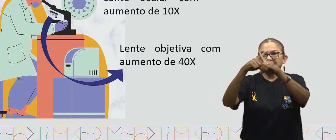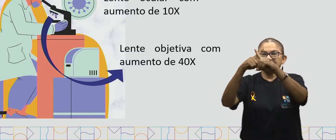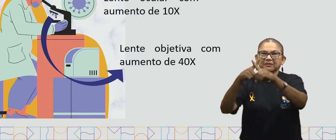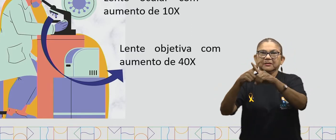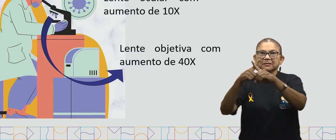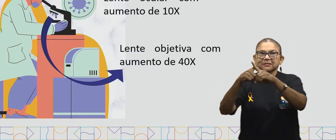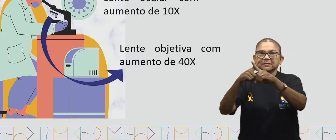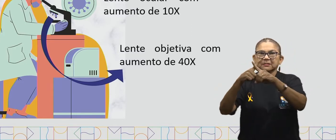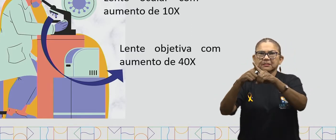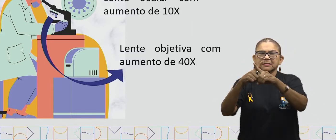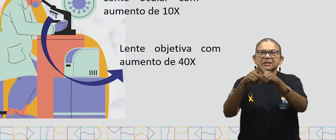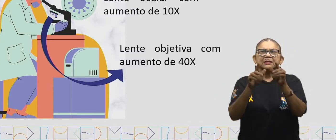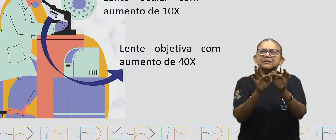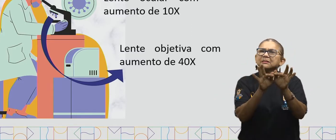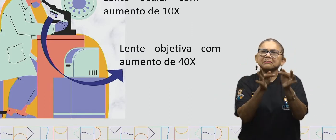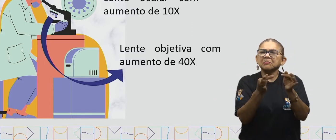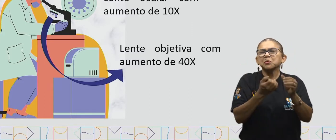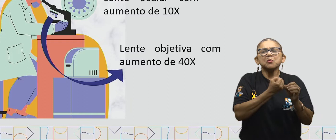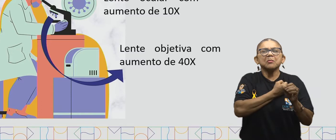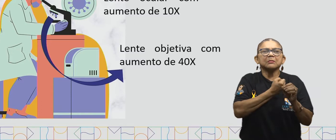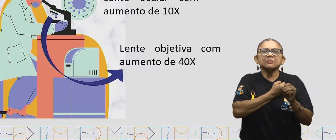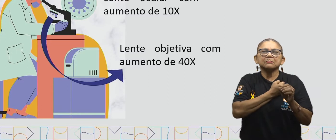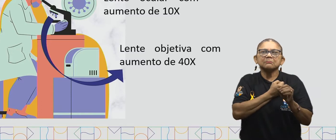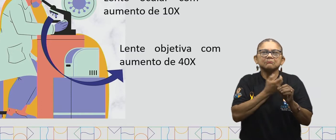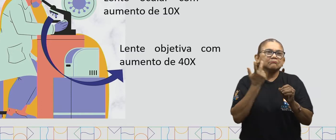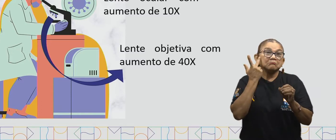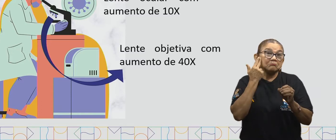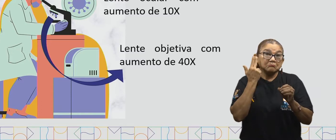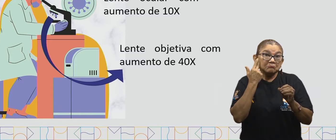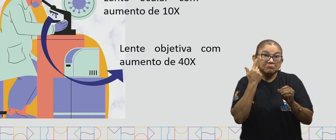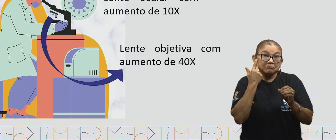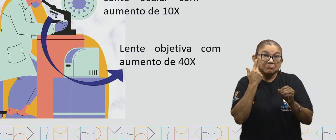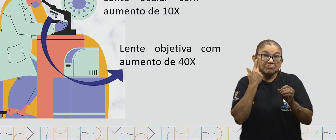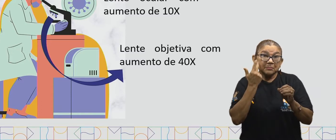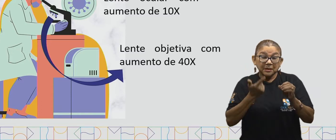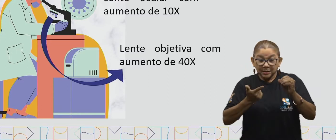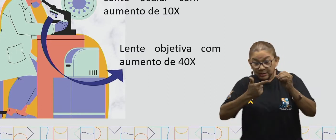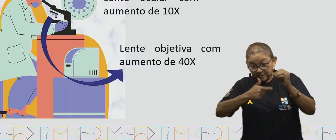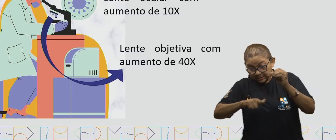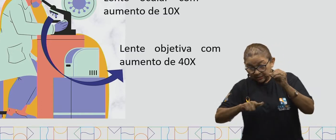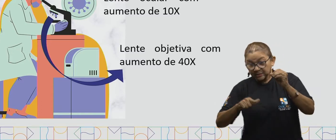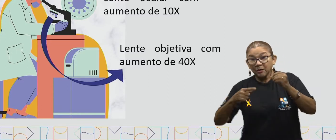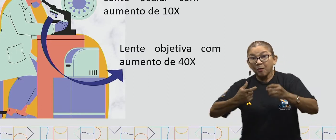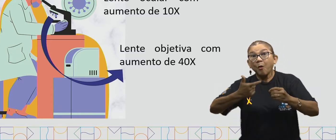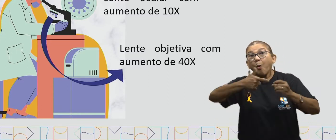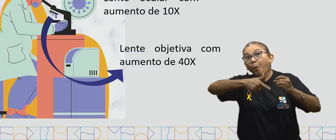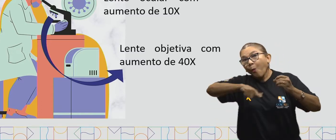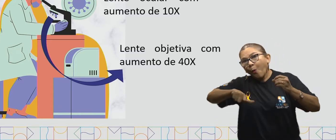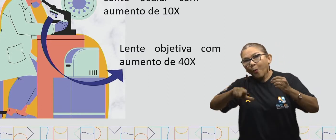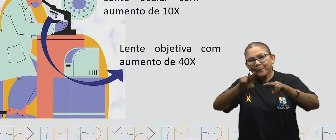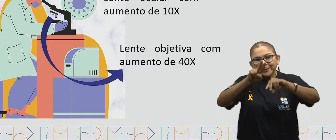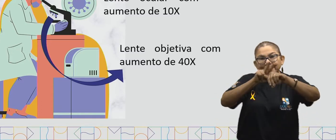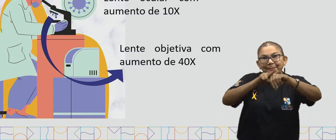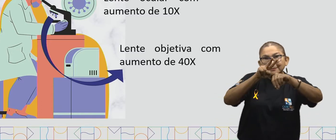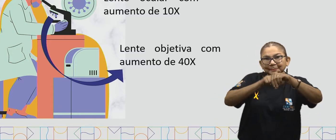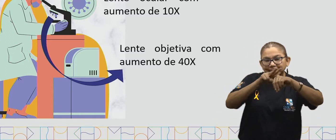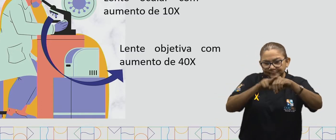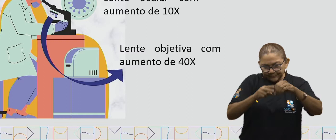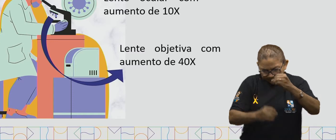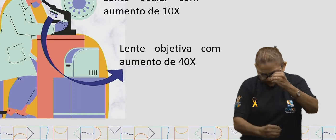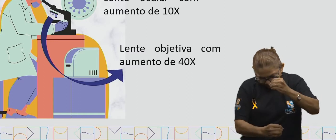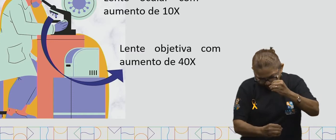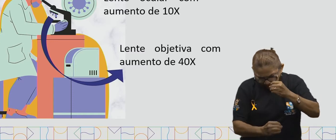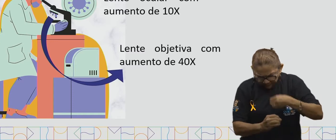10 vezes. Esse é um número fixo. Já para as lentes objetivas, Luana tem 3